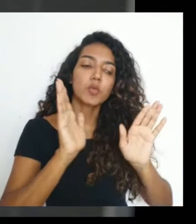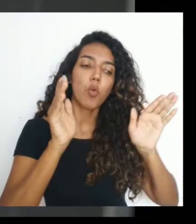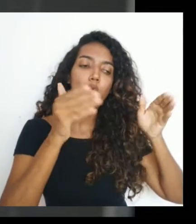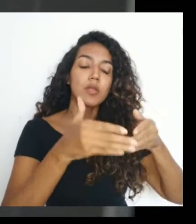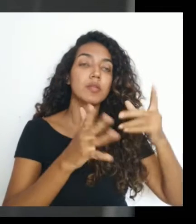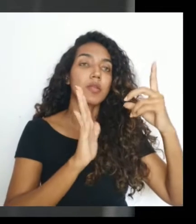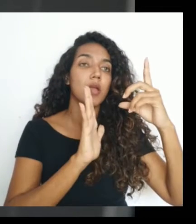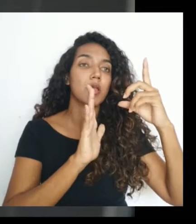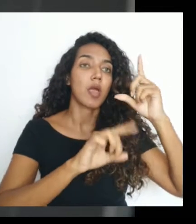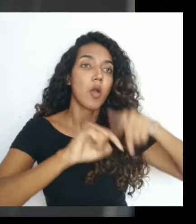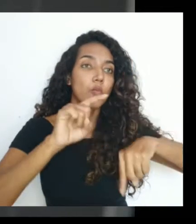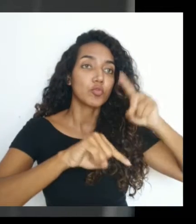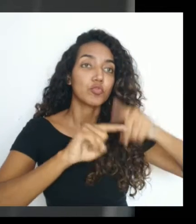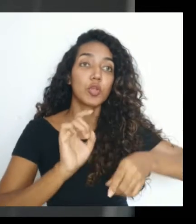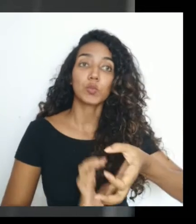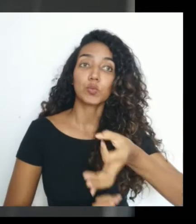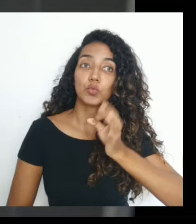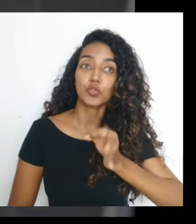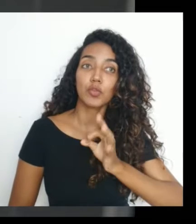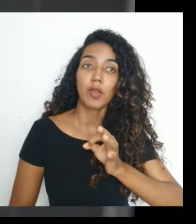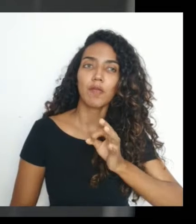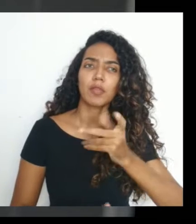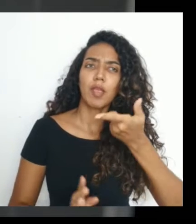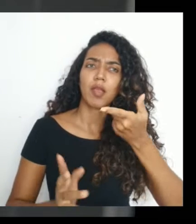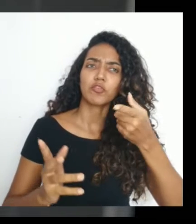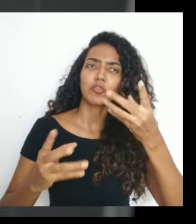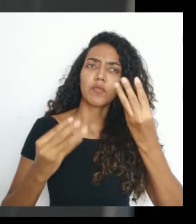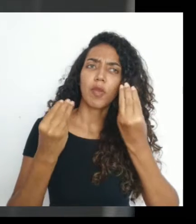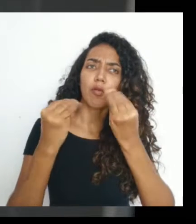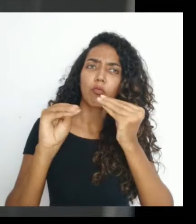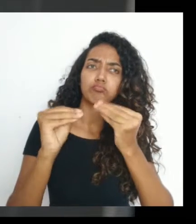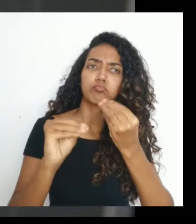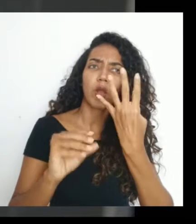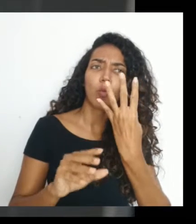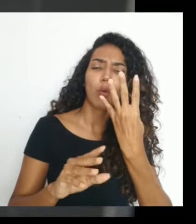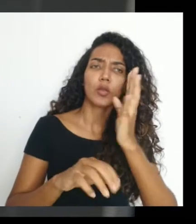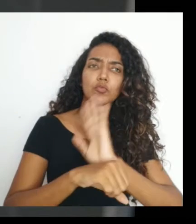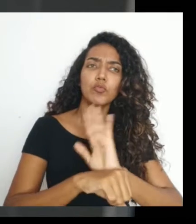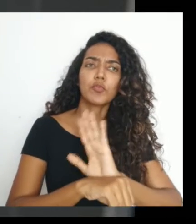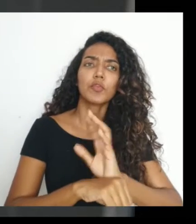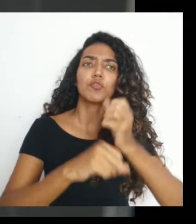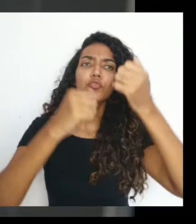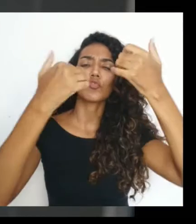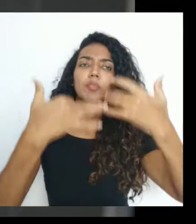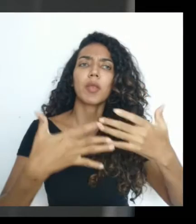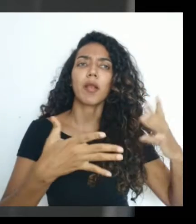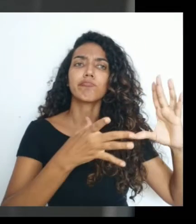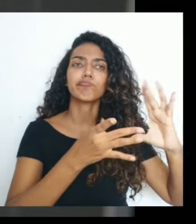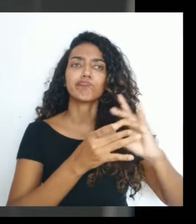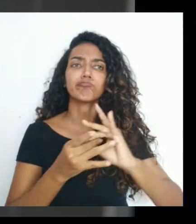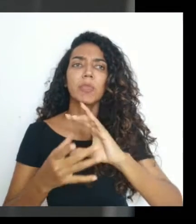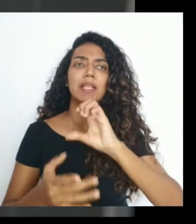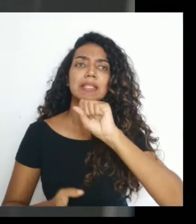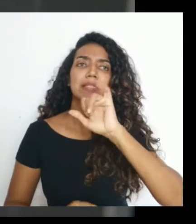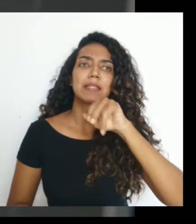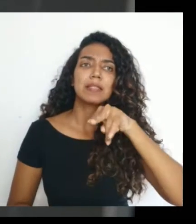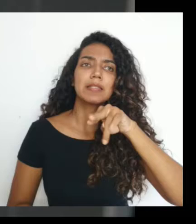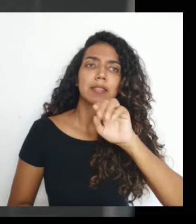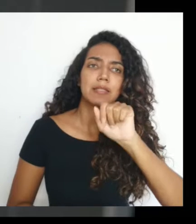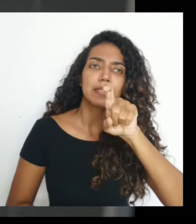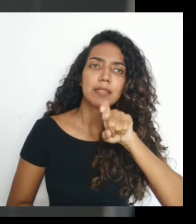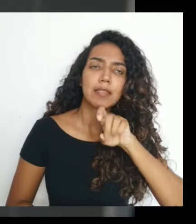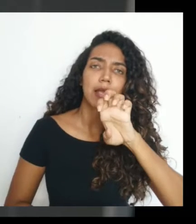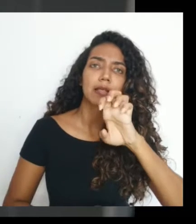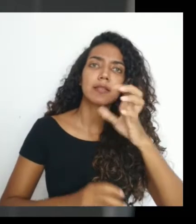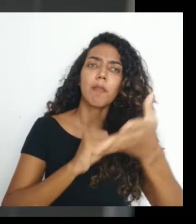Java. Nessa sequência de 4 vídeos agora a gente vai falar sobre sintaxe básica e algumas coisas relativamente simples de